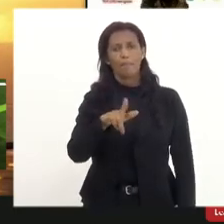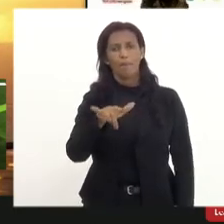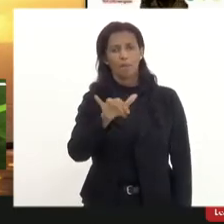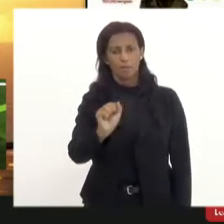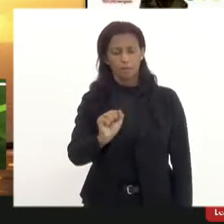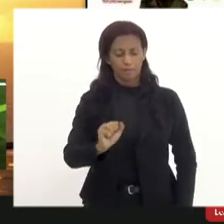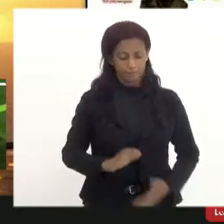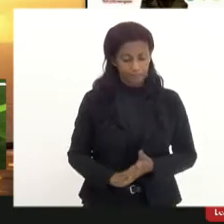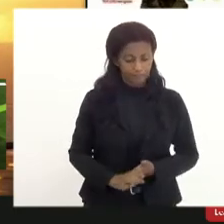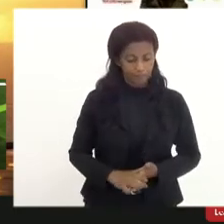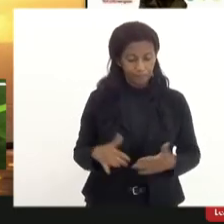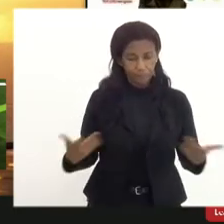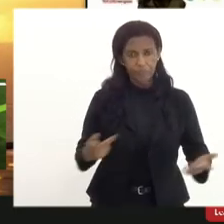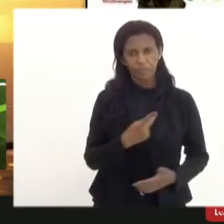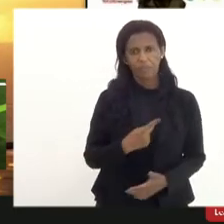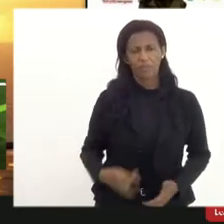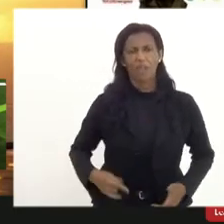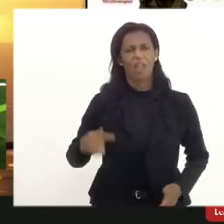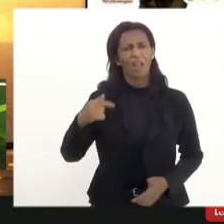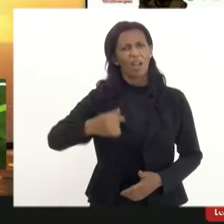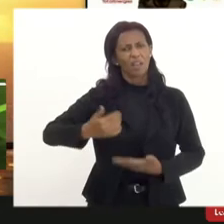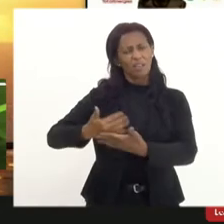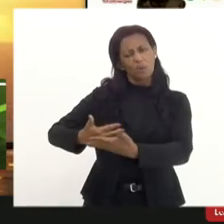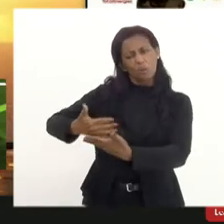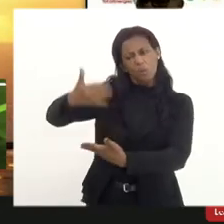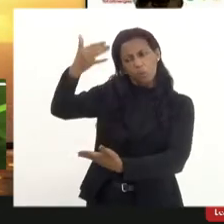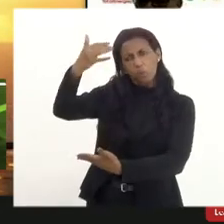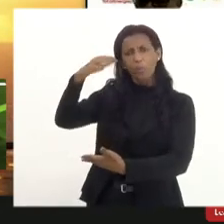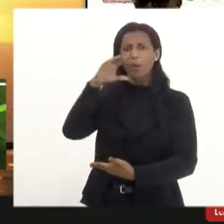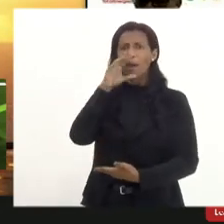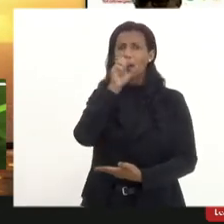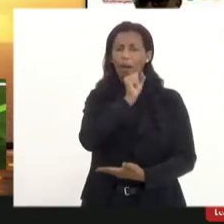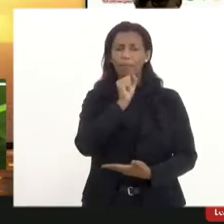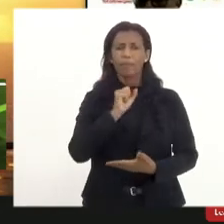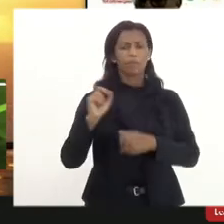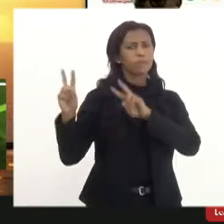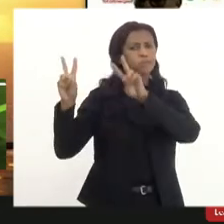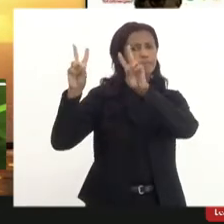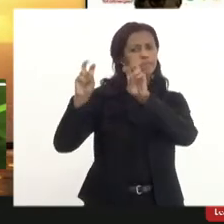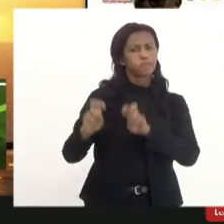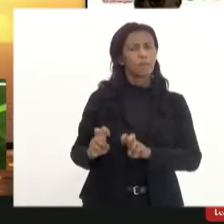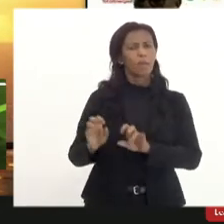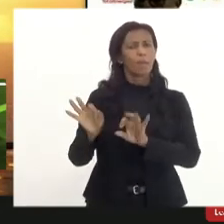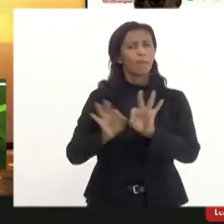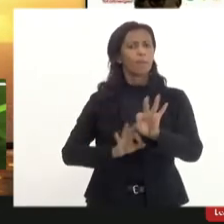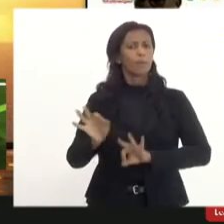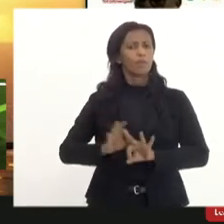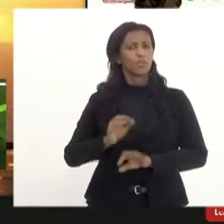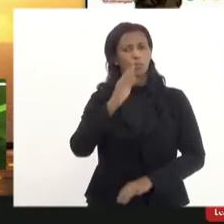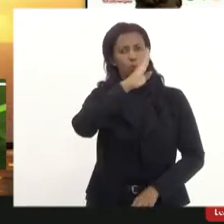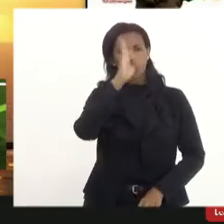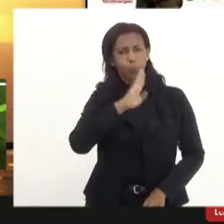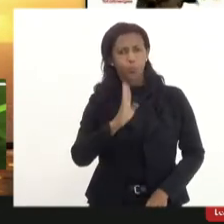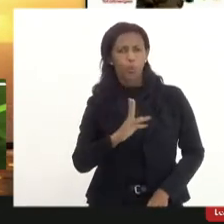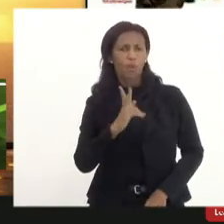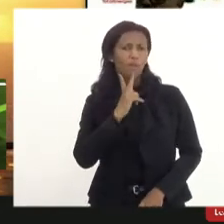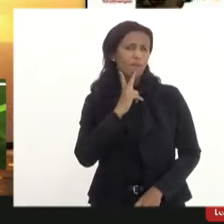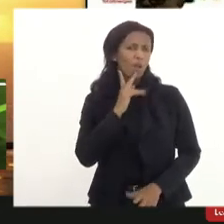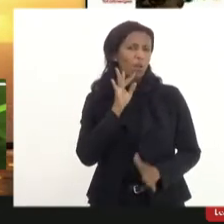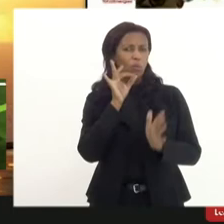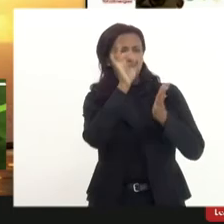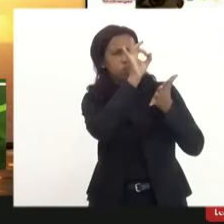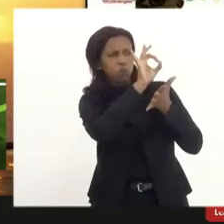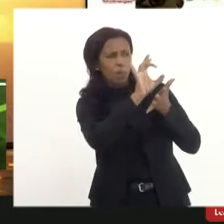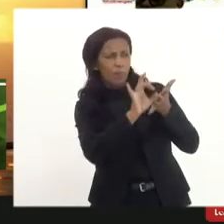nossa intenção aqui é fazer uma apresentação rápida sobre os projetos da Equinor no Brasil, dar um pouquinho de ênfase